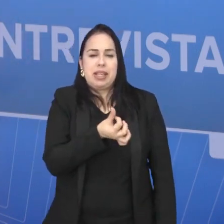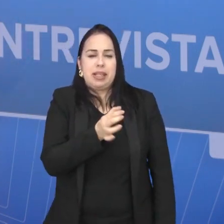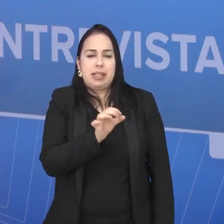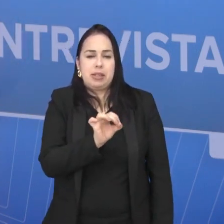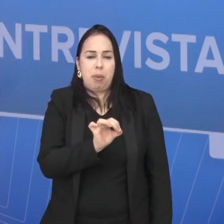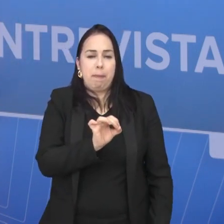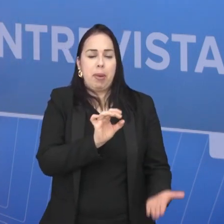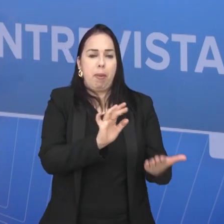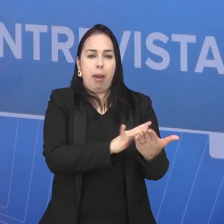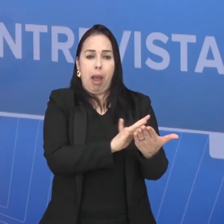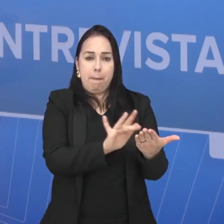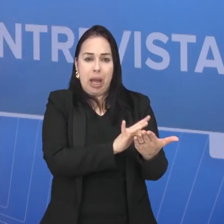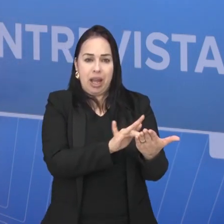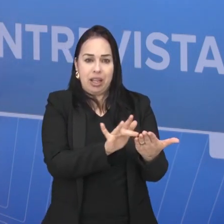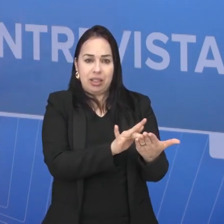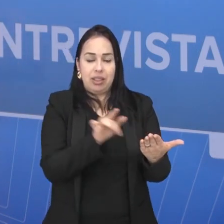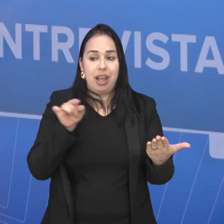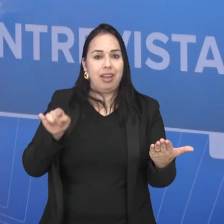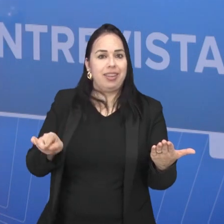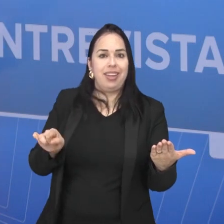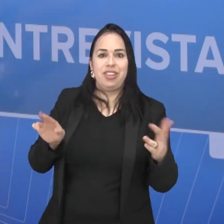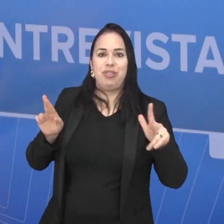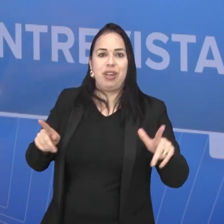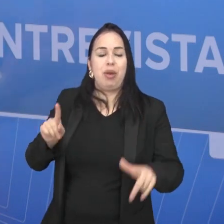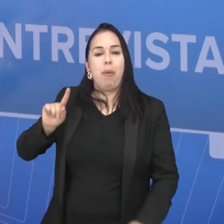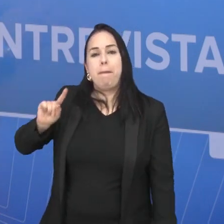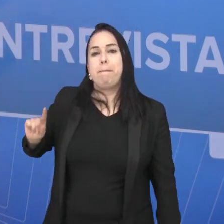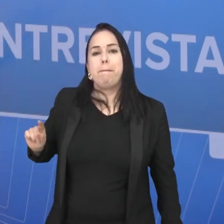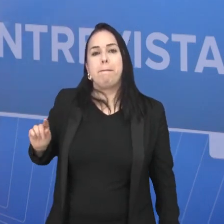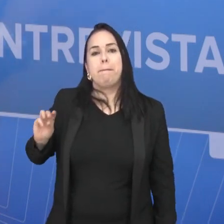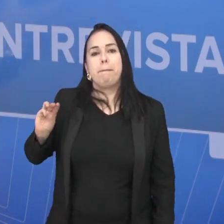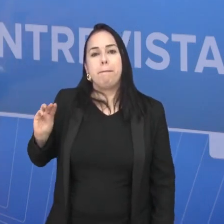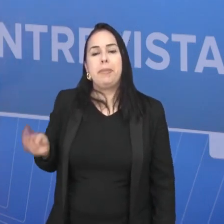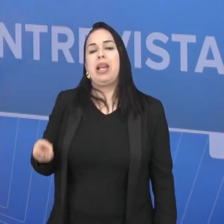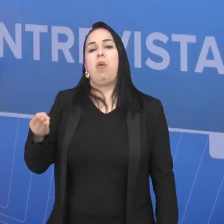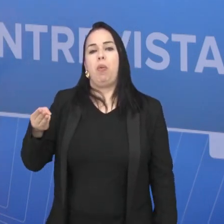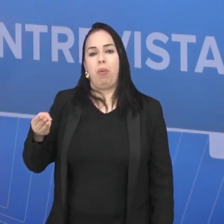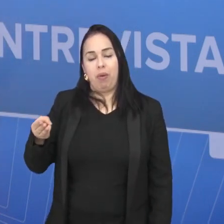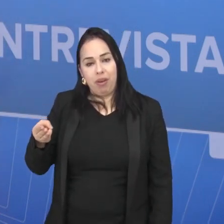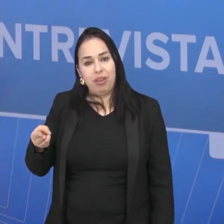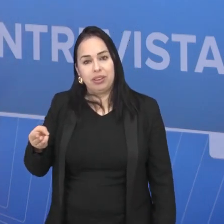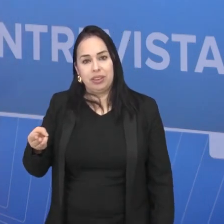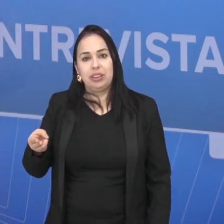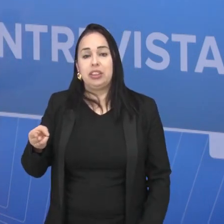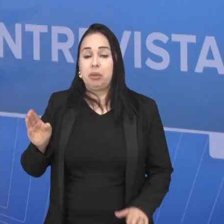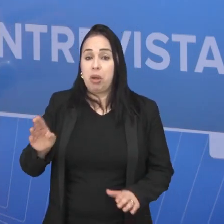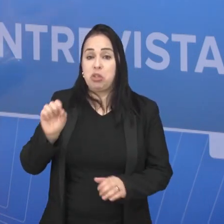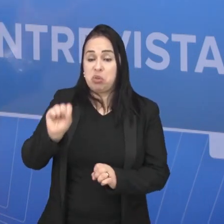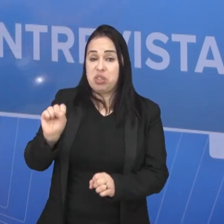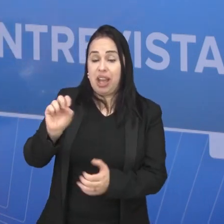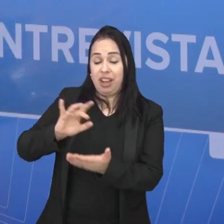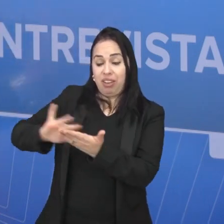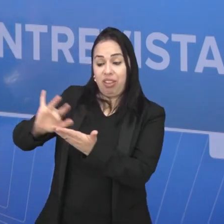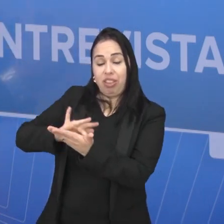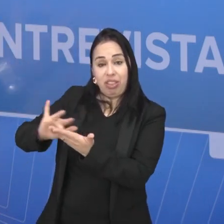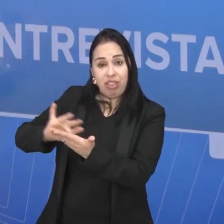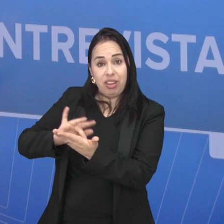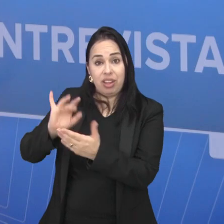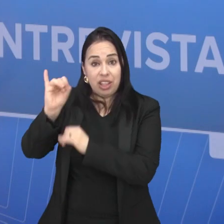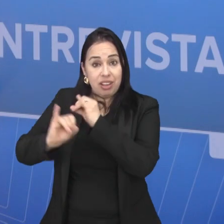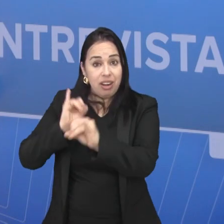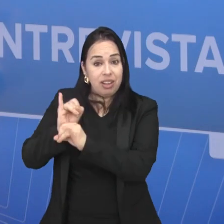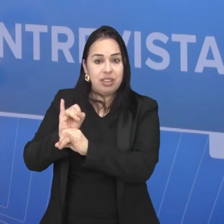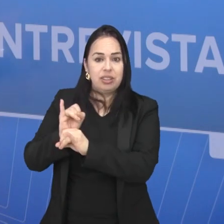núcleo, e o 5G você já fala em 1 milhão, né, de dispositivos trabalhando ao mesmo tempo. Então, por aí você já pode ver